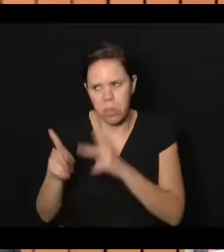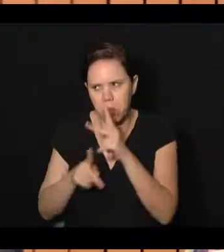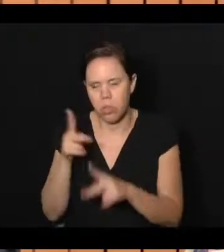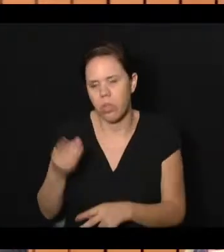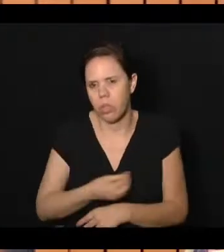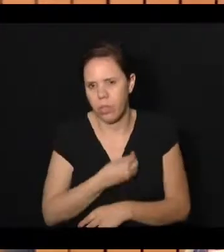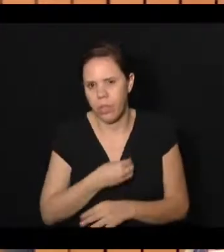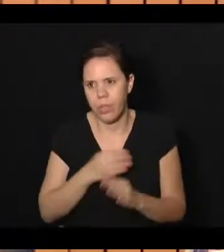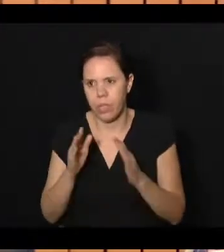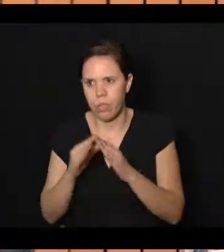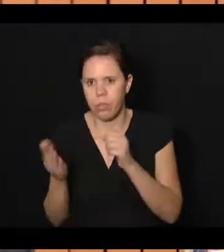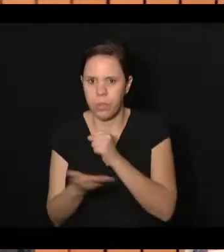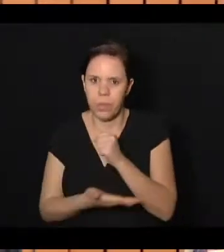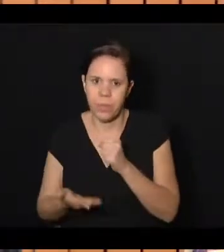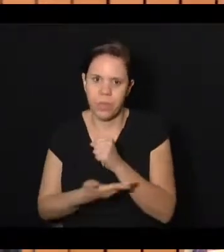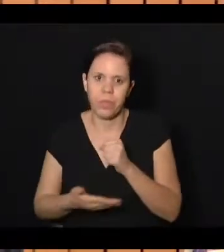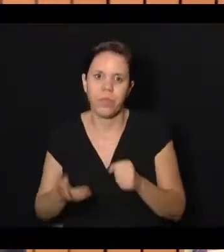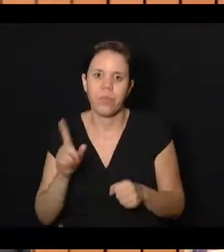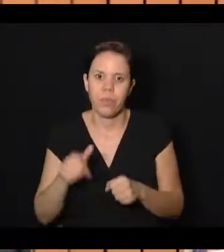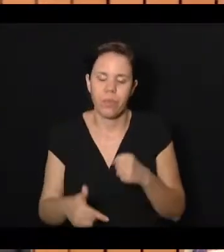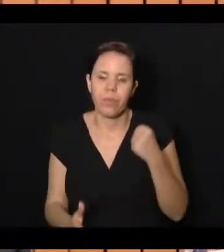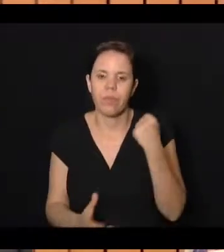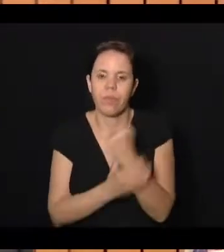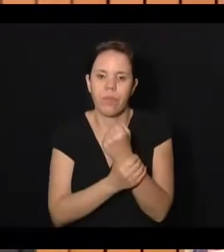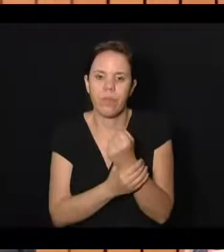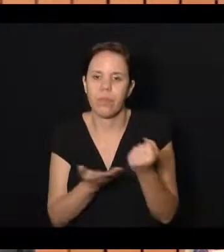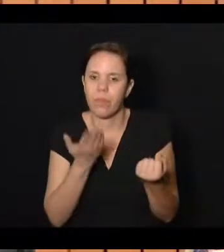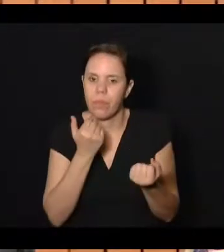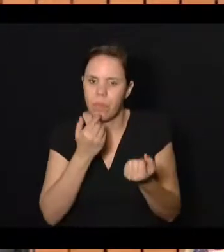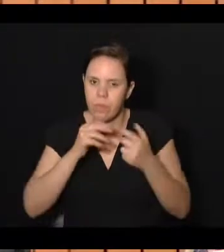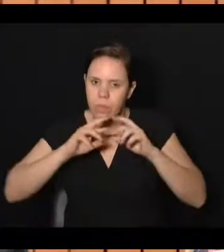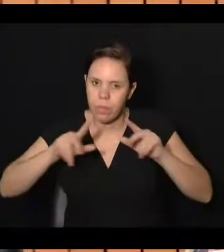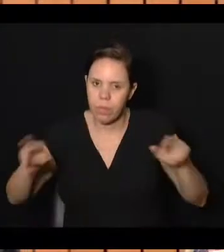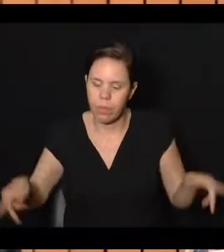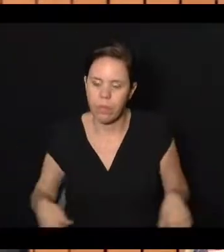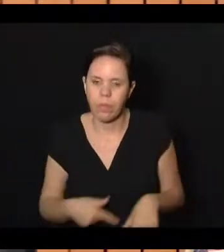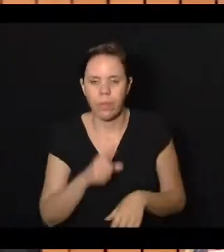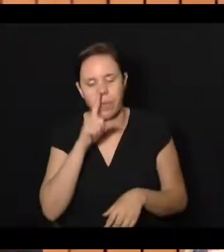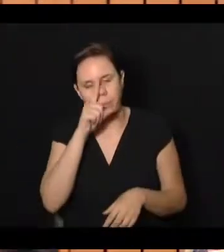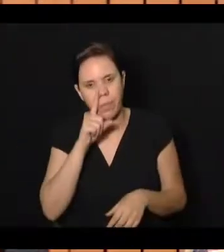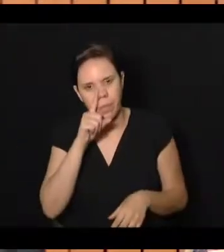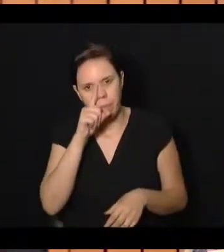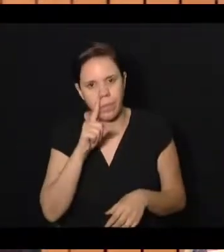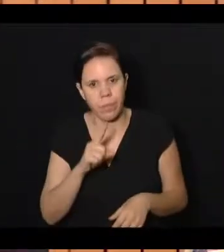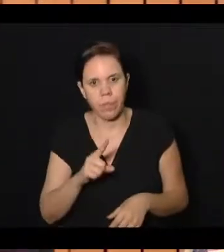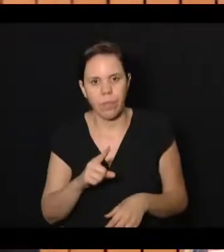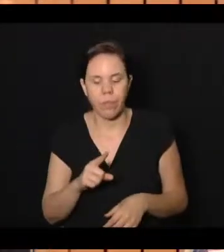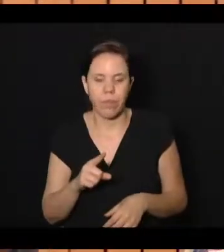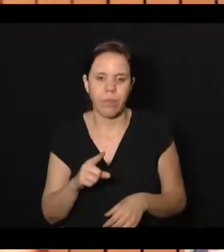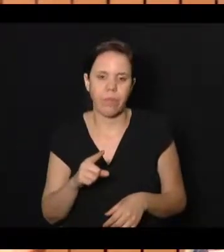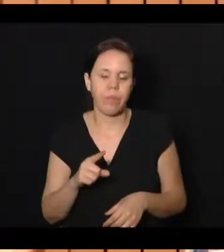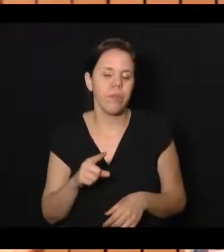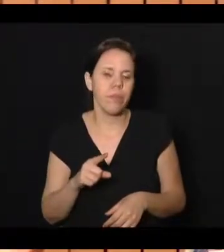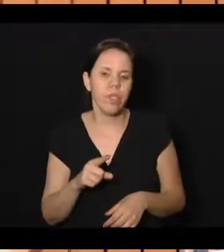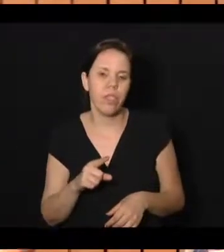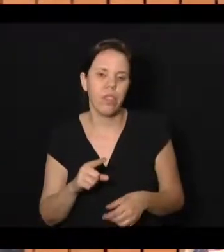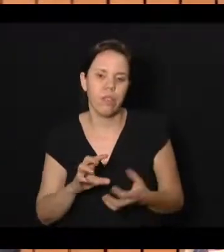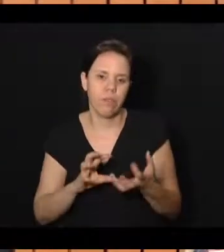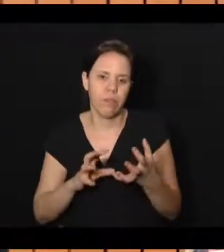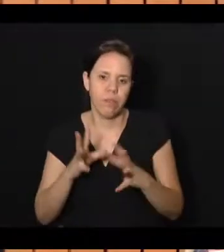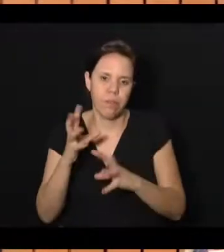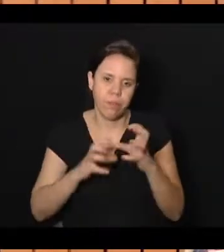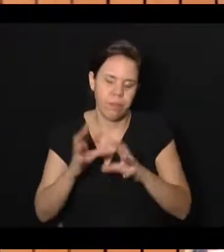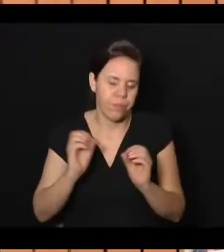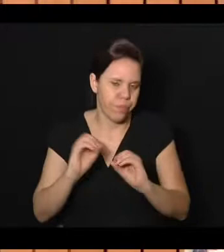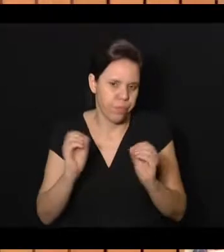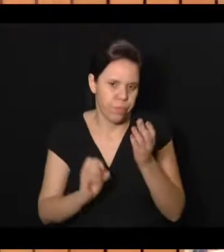o mais básico são é a segurança alimentação ou seja o risco de que você vai dormir você não vai ser agredido vai acontecer outra coisa só